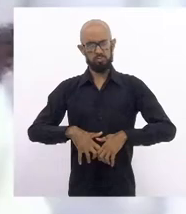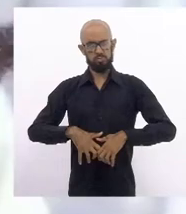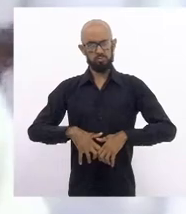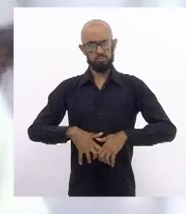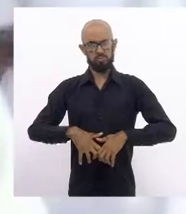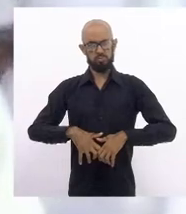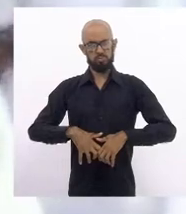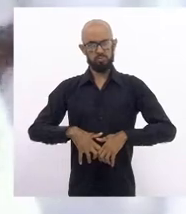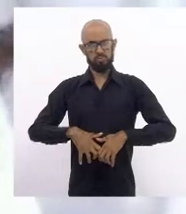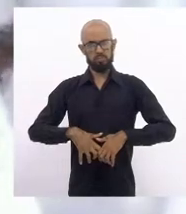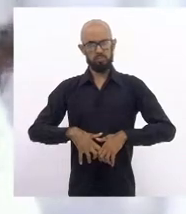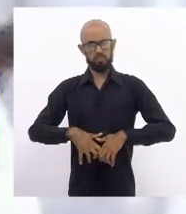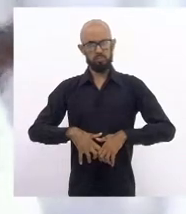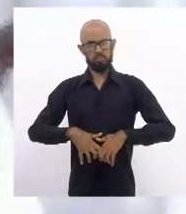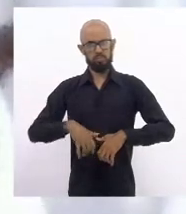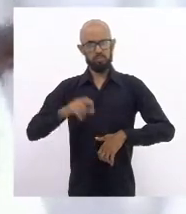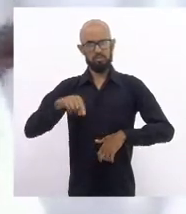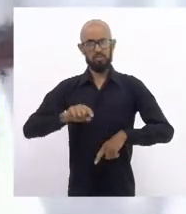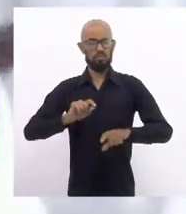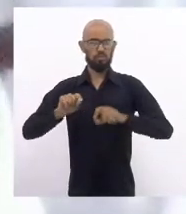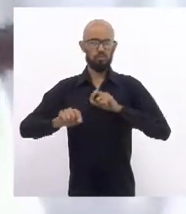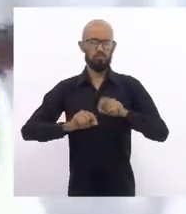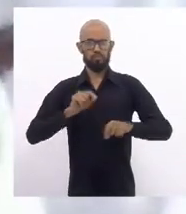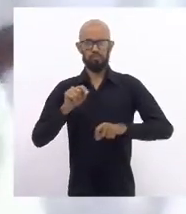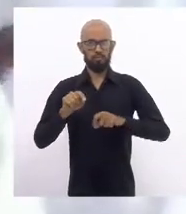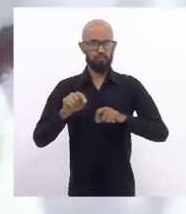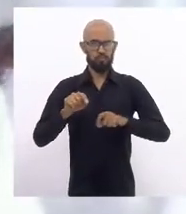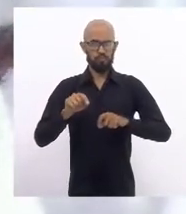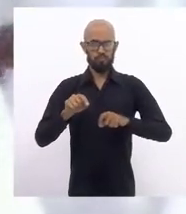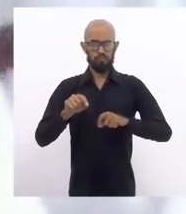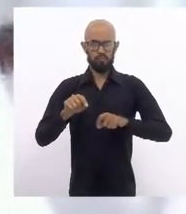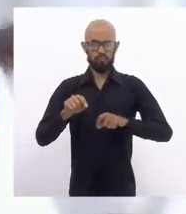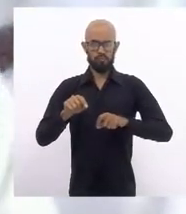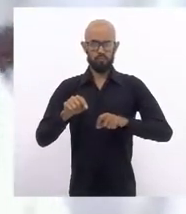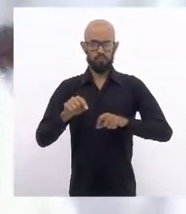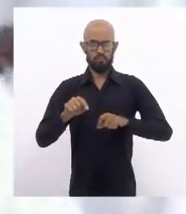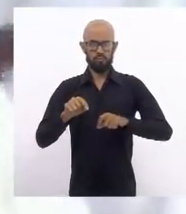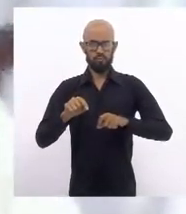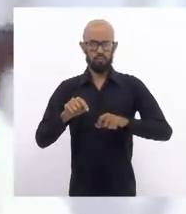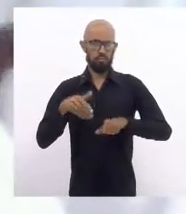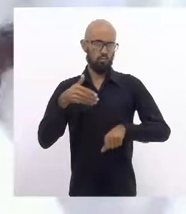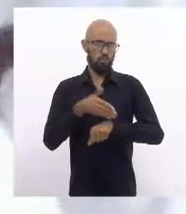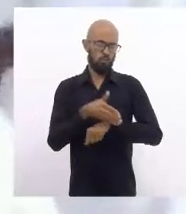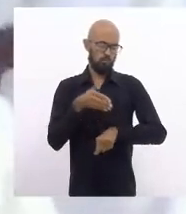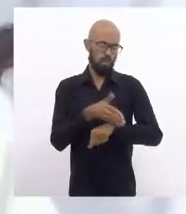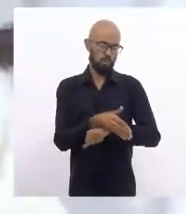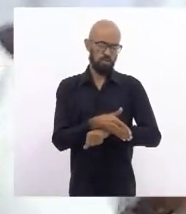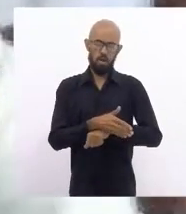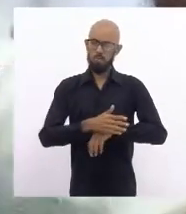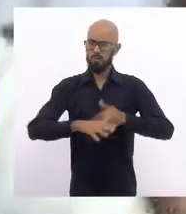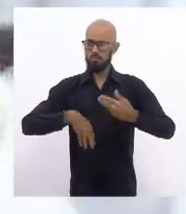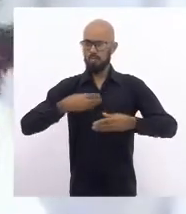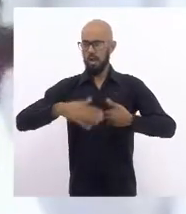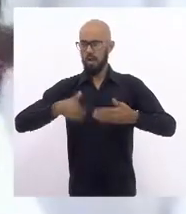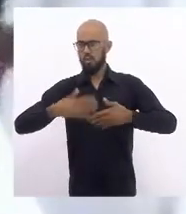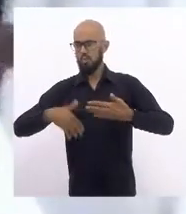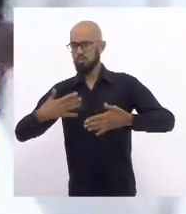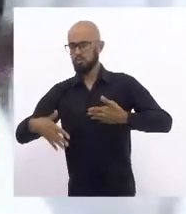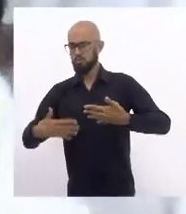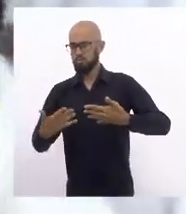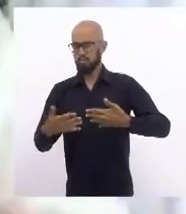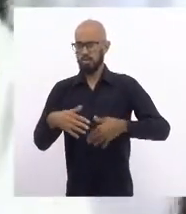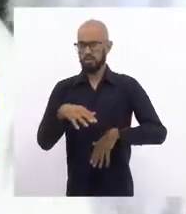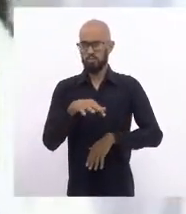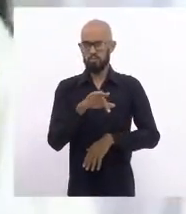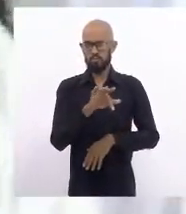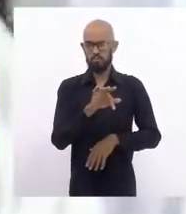Trata-se única e exclusivamente de ocupação de forma desordenada do território,